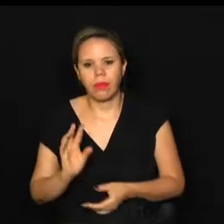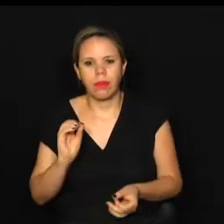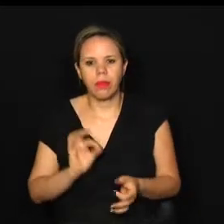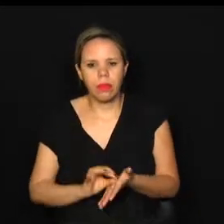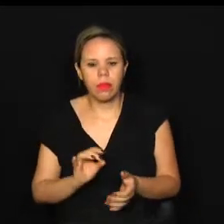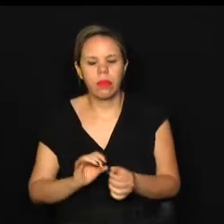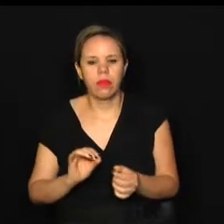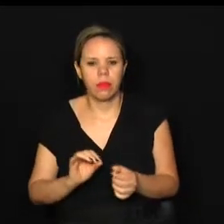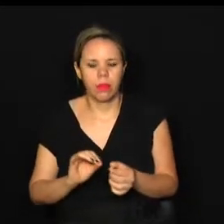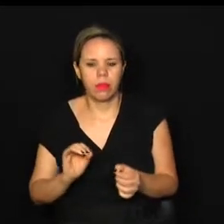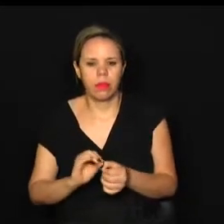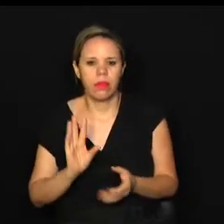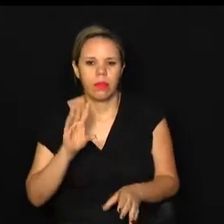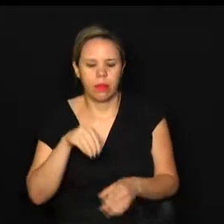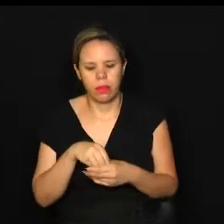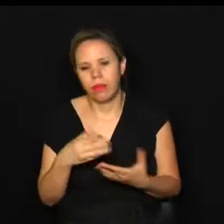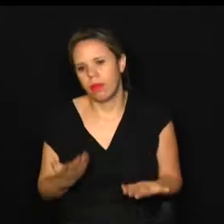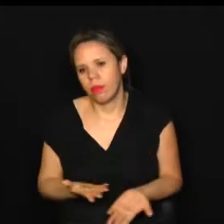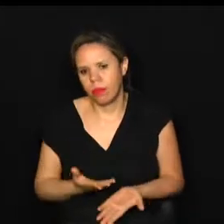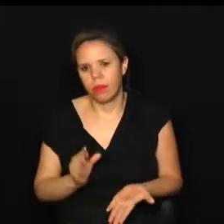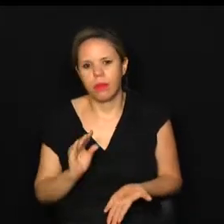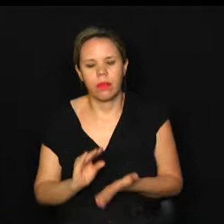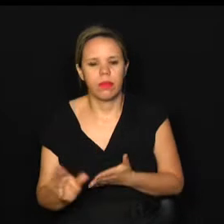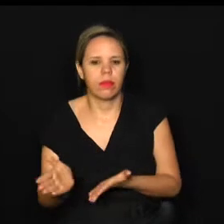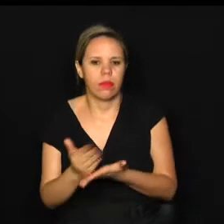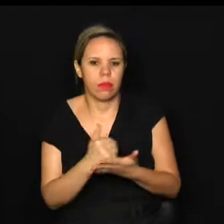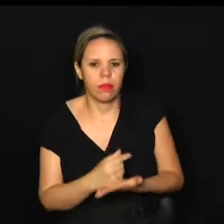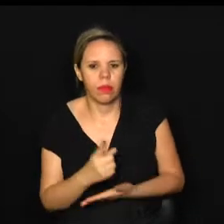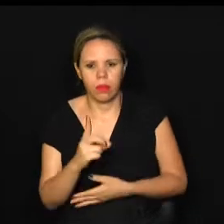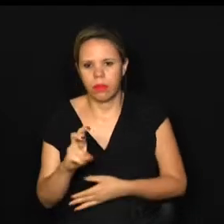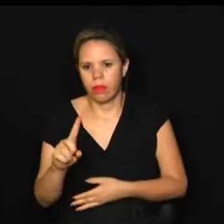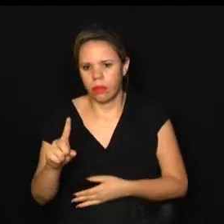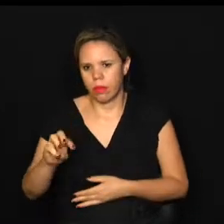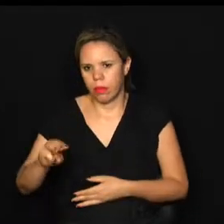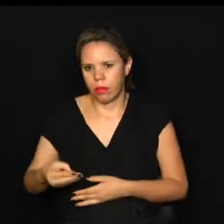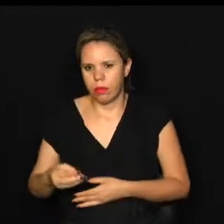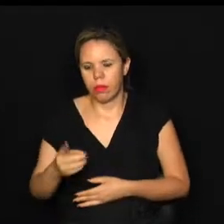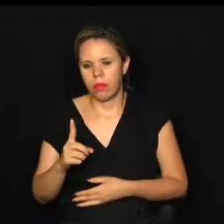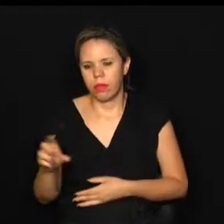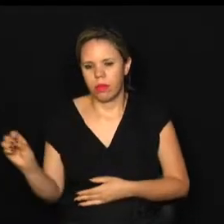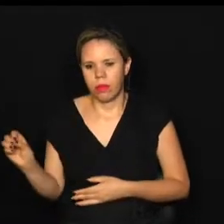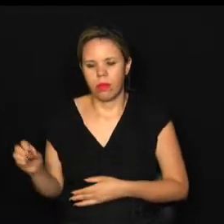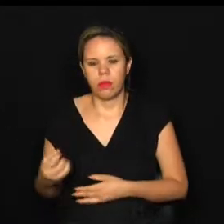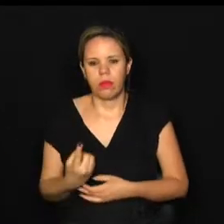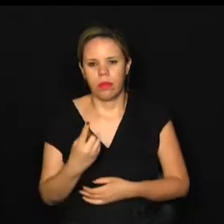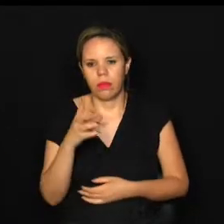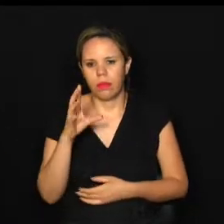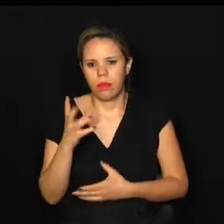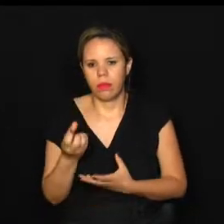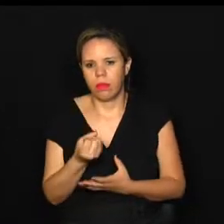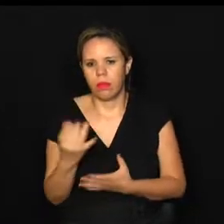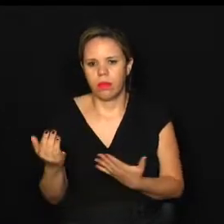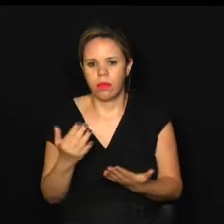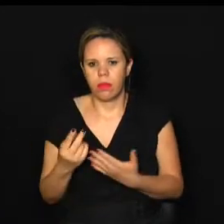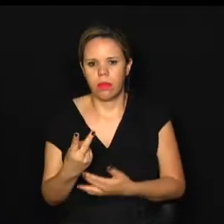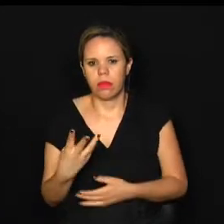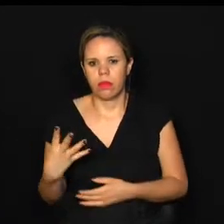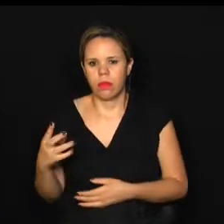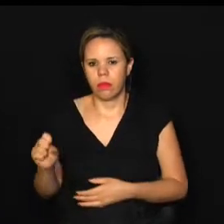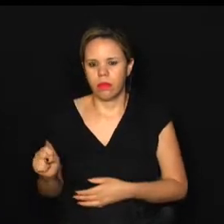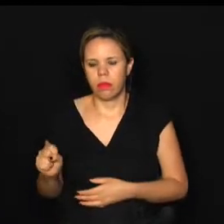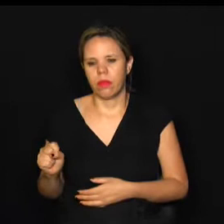aqui do orçamento previsto, tendo arrecadado 151 milhões e 100 para uma previsão de 248 milhões e